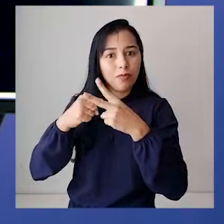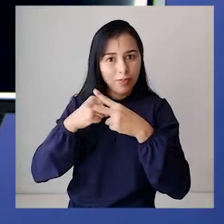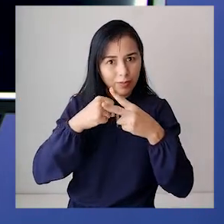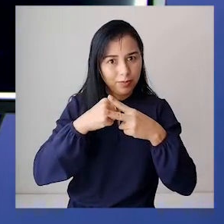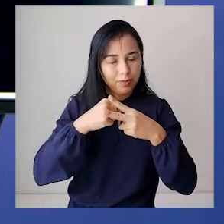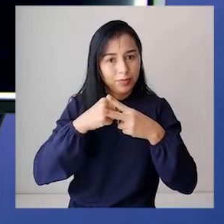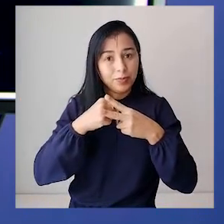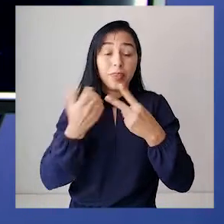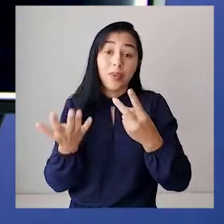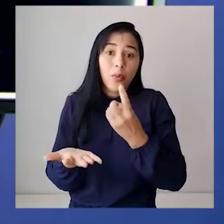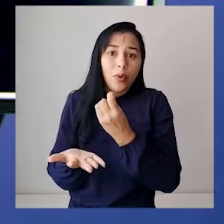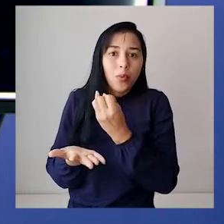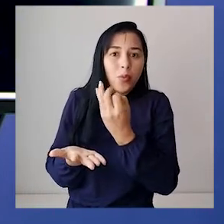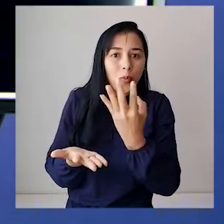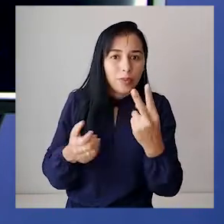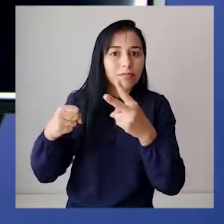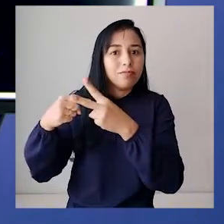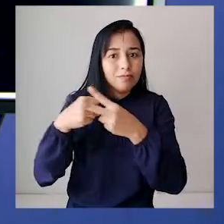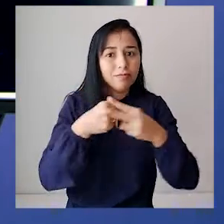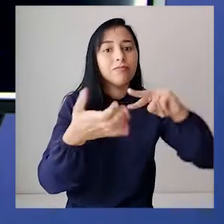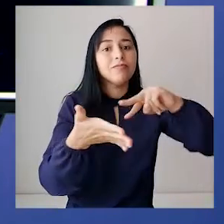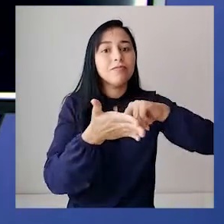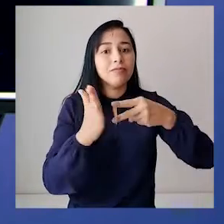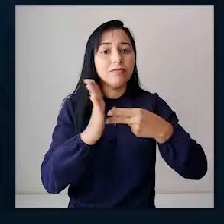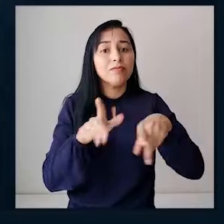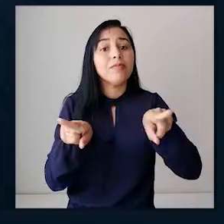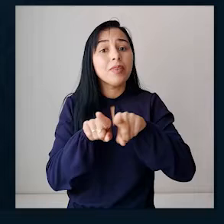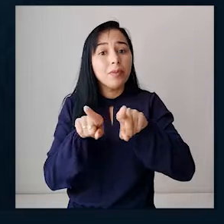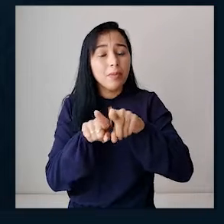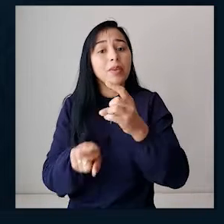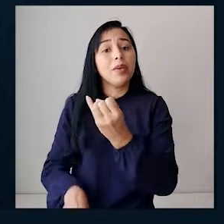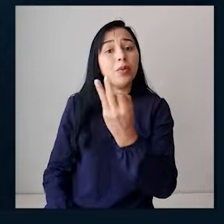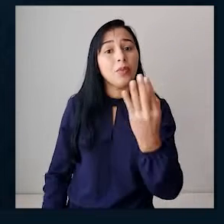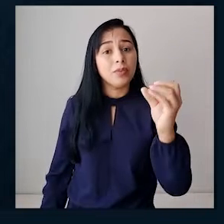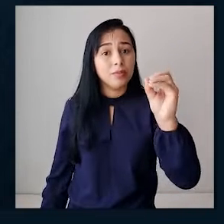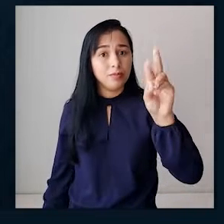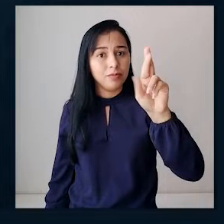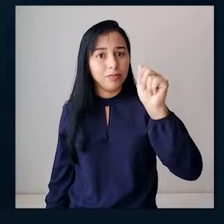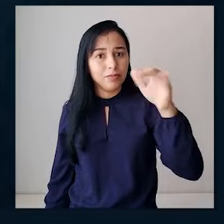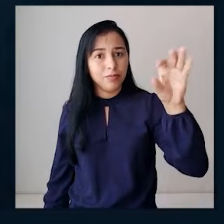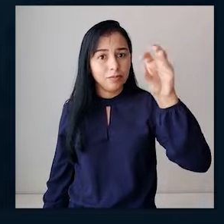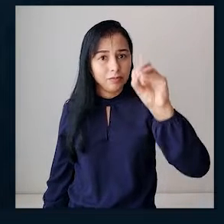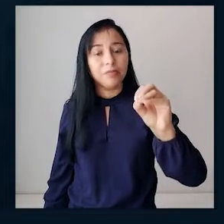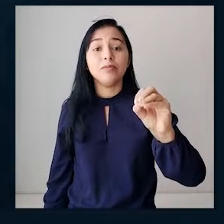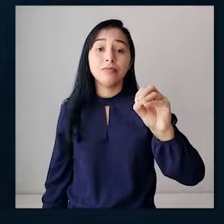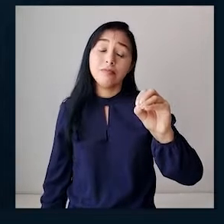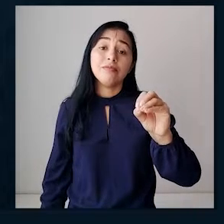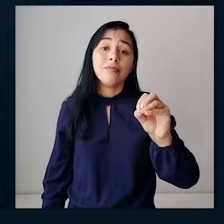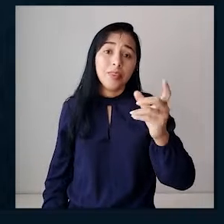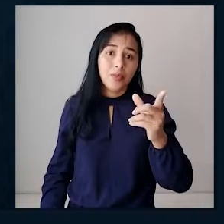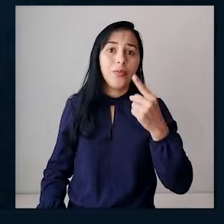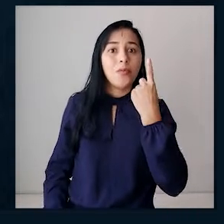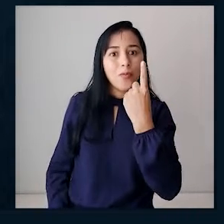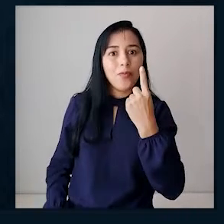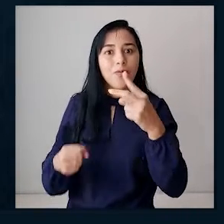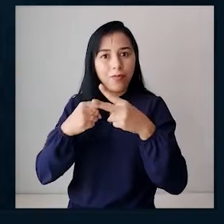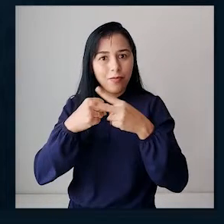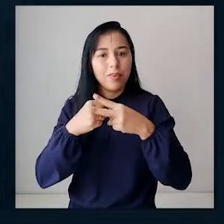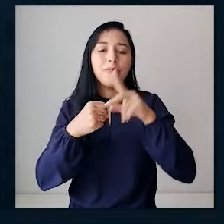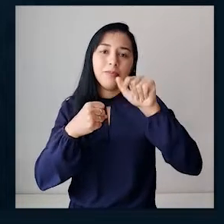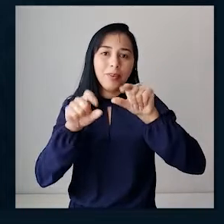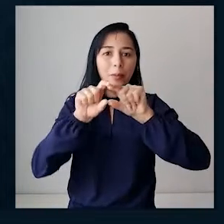que delimita a quantidade de oração. Portanto, ele descansou nas férias e a gente vê um exemplo